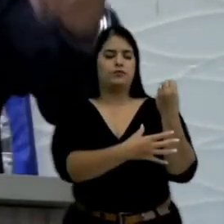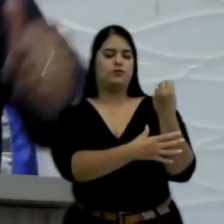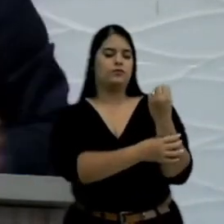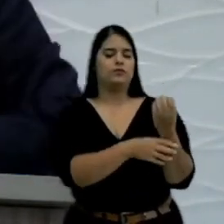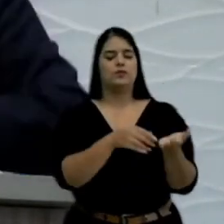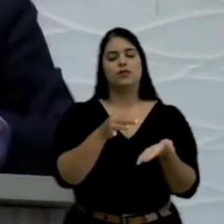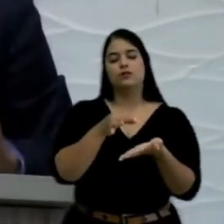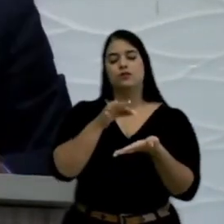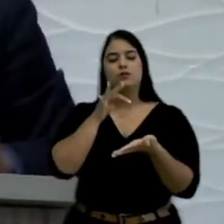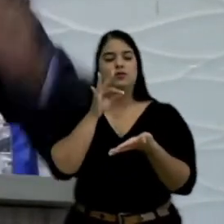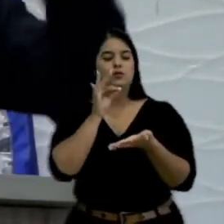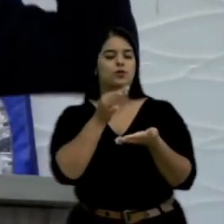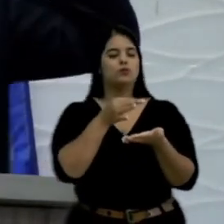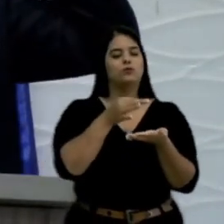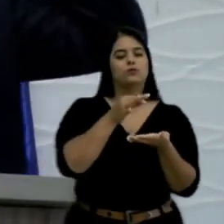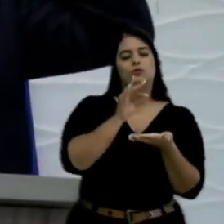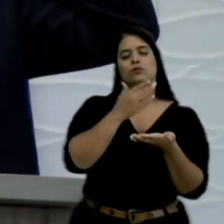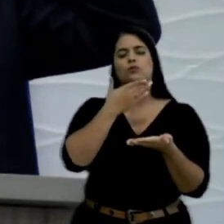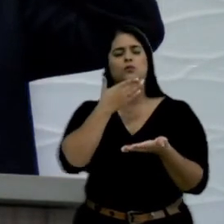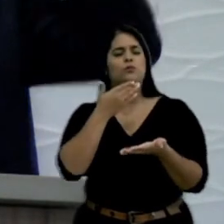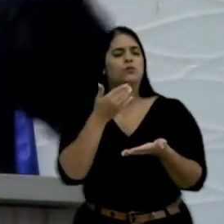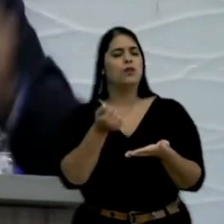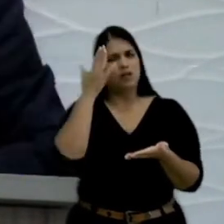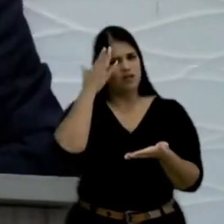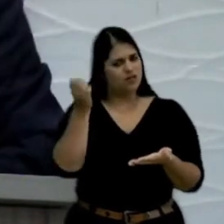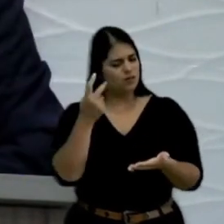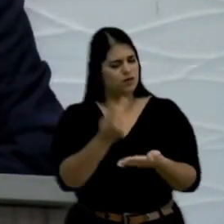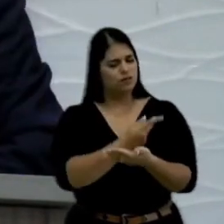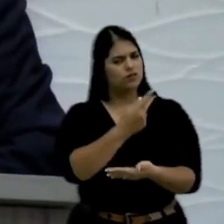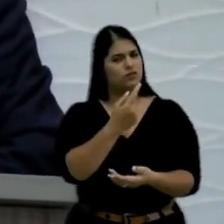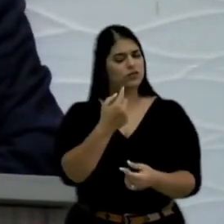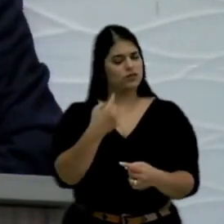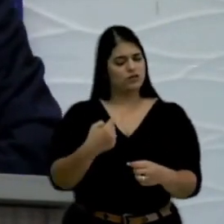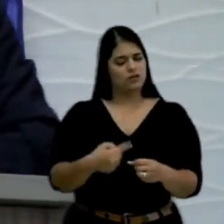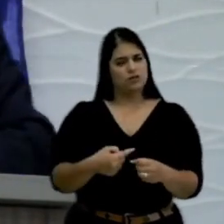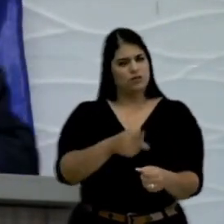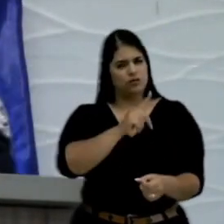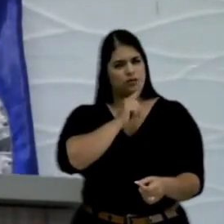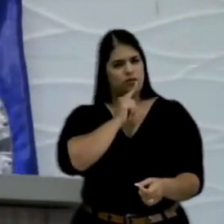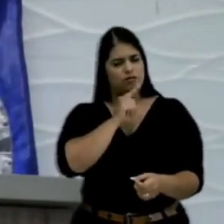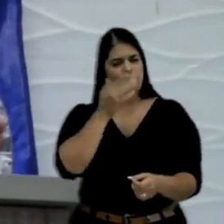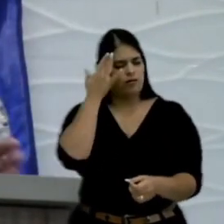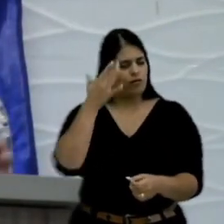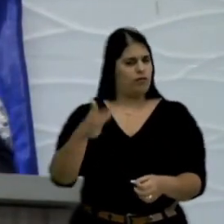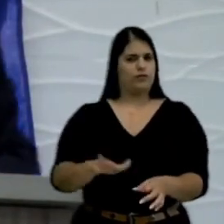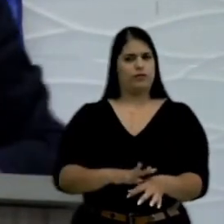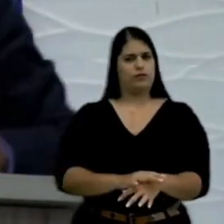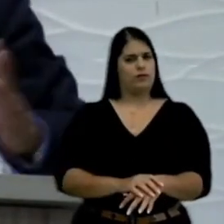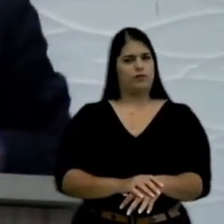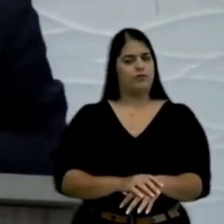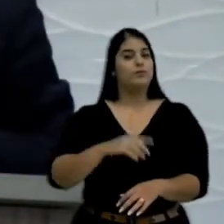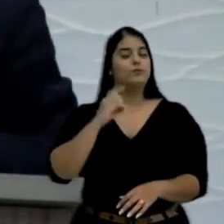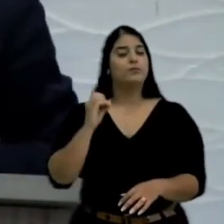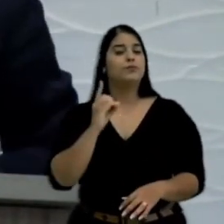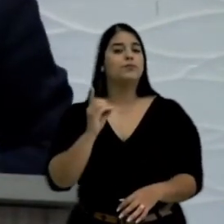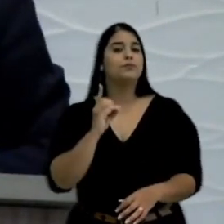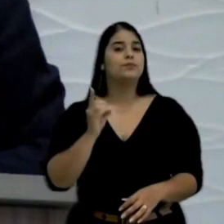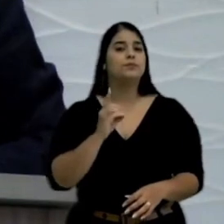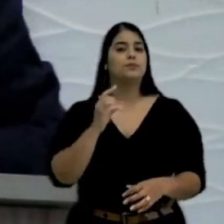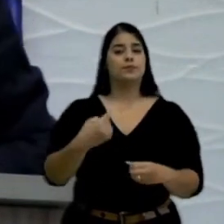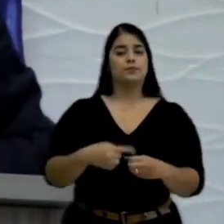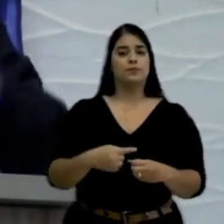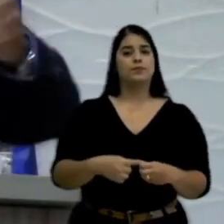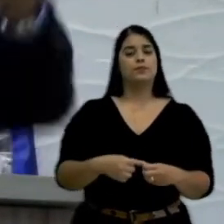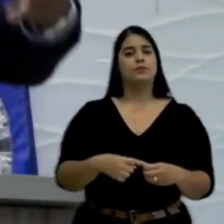do melhor, tem tudo bom. Ela sabe o que está acontecendo em Garanhuns? Não sabe. Então, eu acho que o deputado daqui da